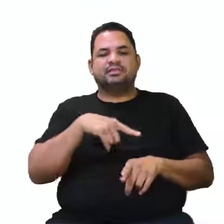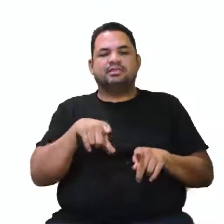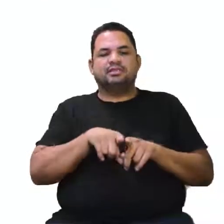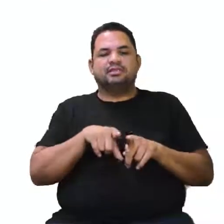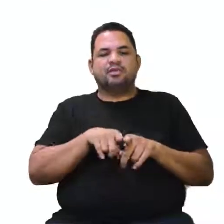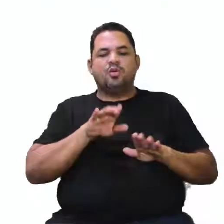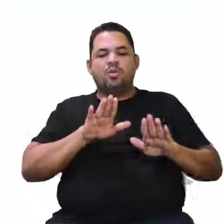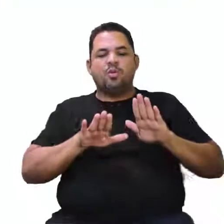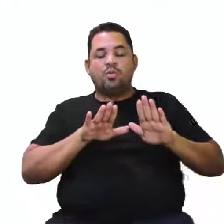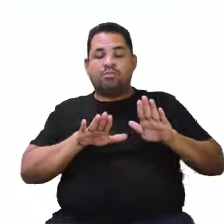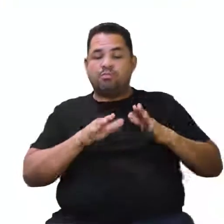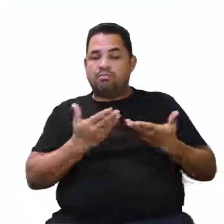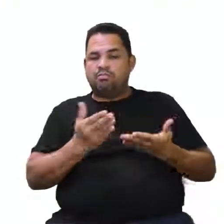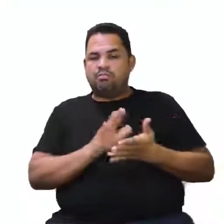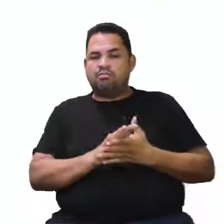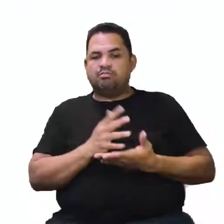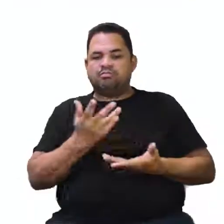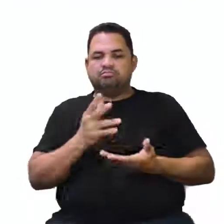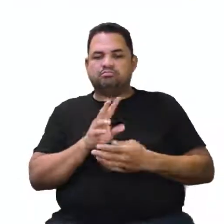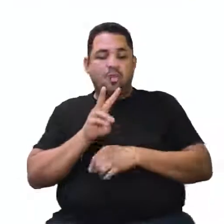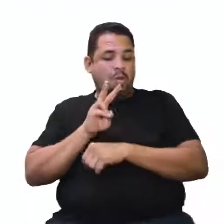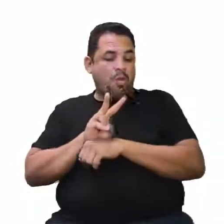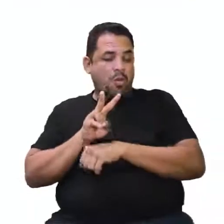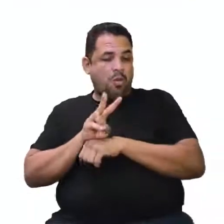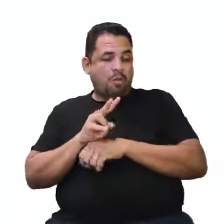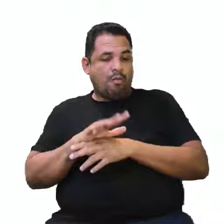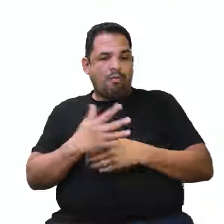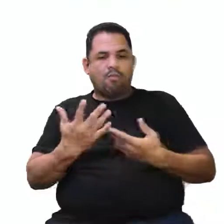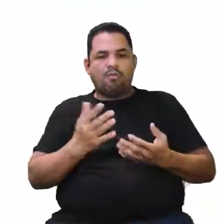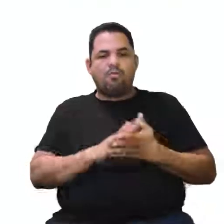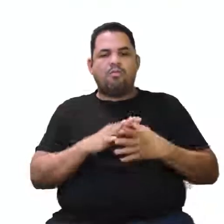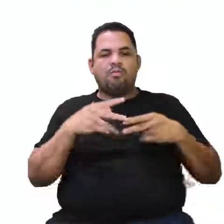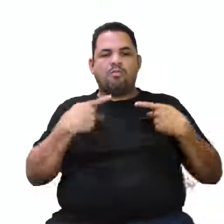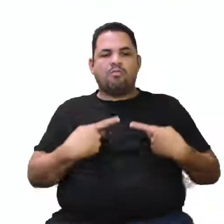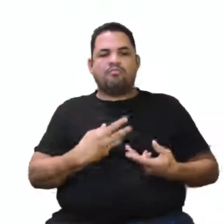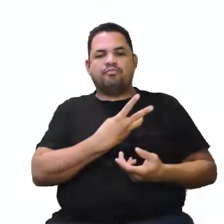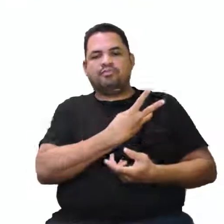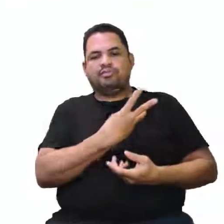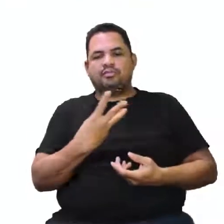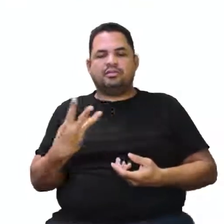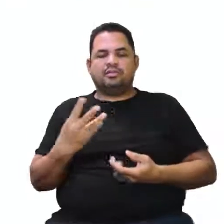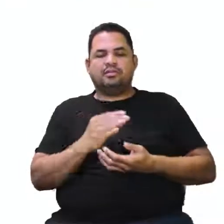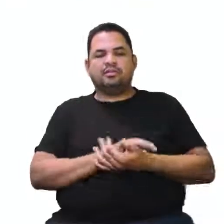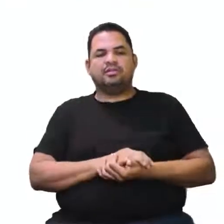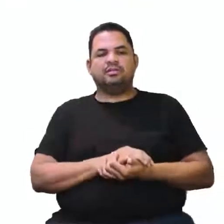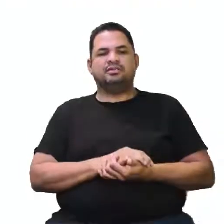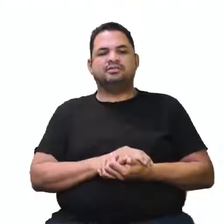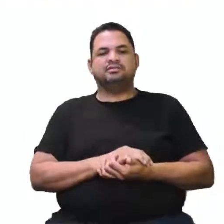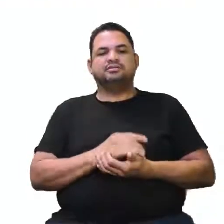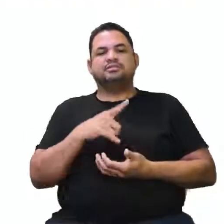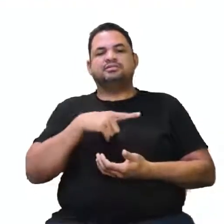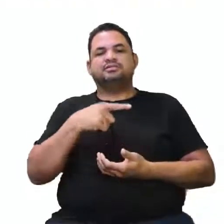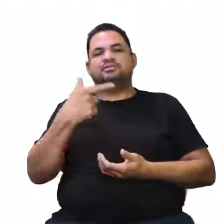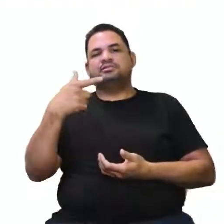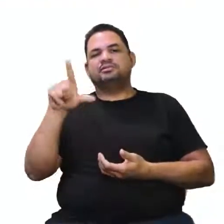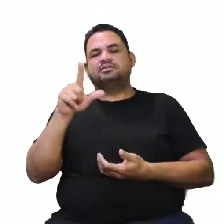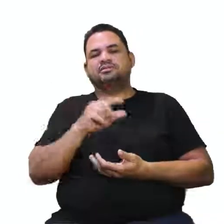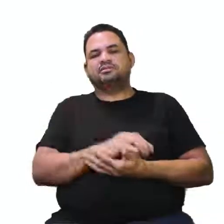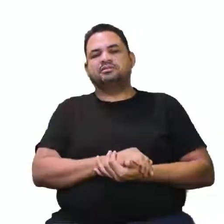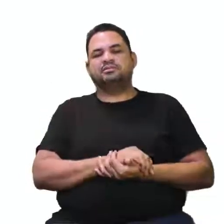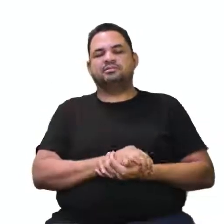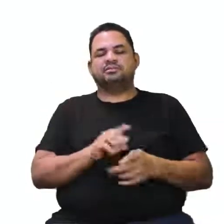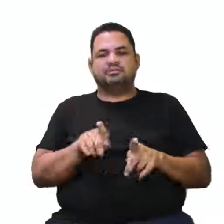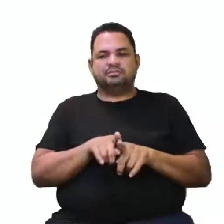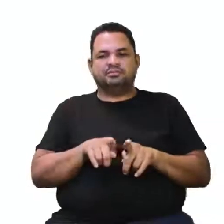esse corpo, né? Então, perceba aqui que a gente tem aqui os 3 principais, né? Mas existem outros aqui